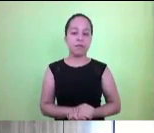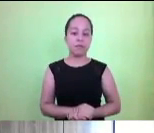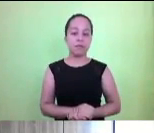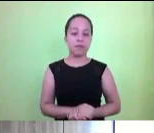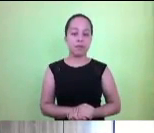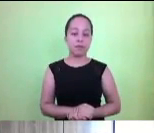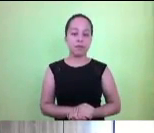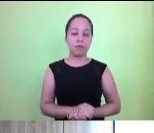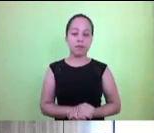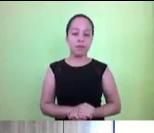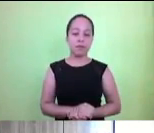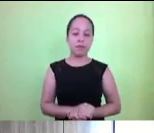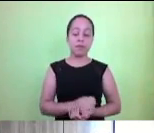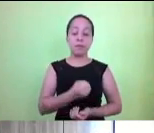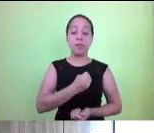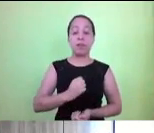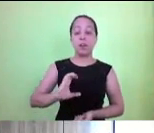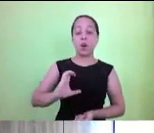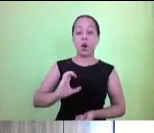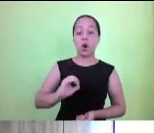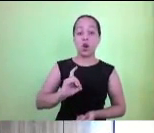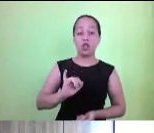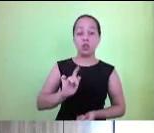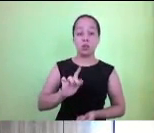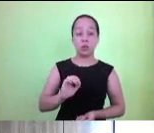Código 038.